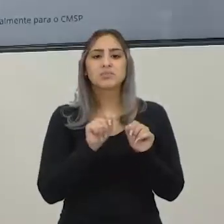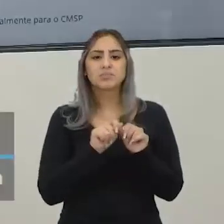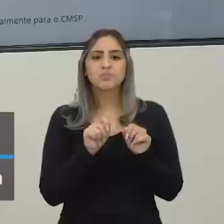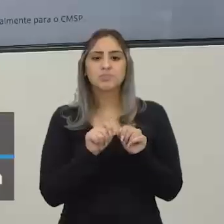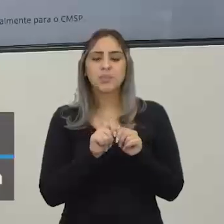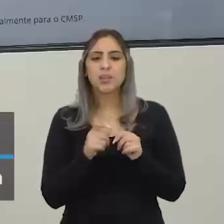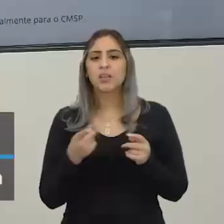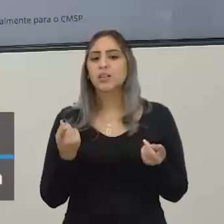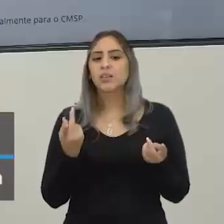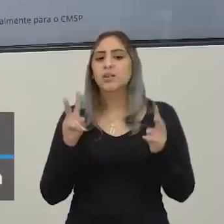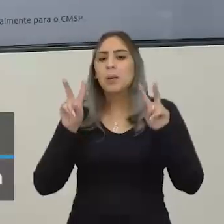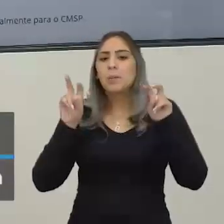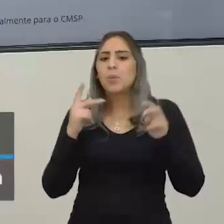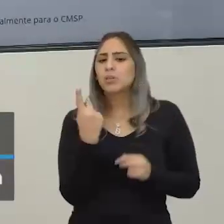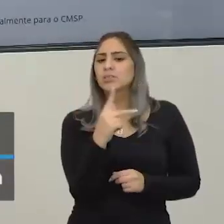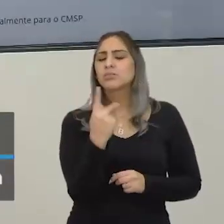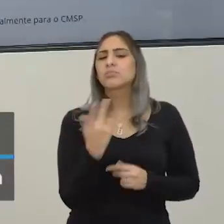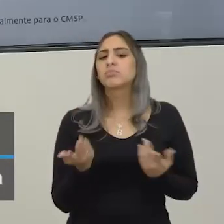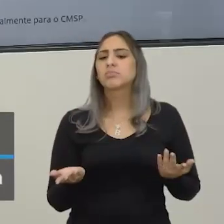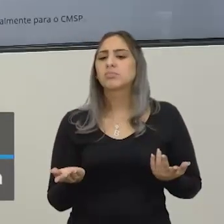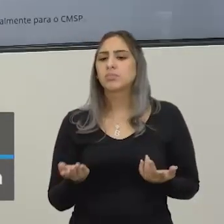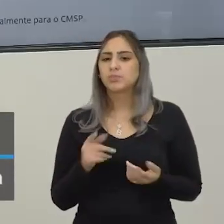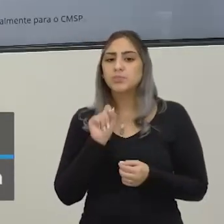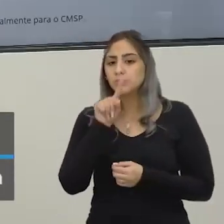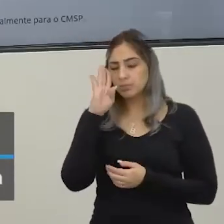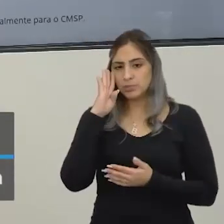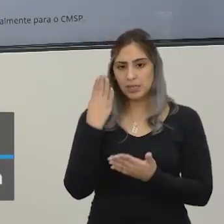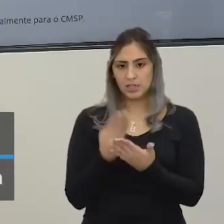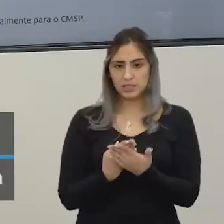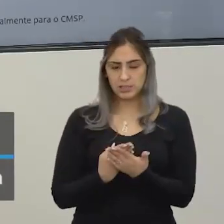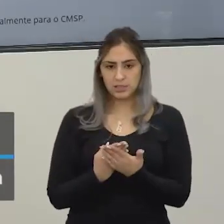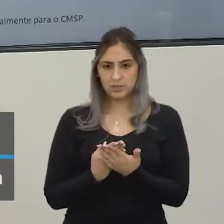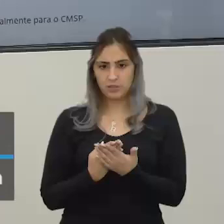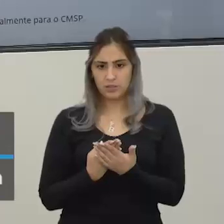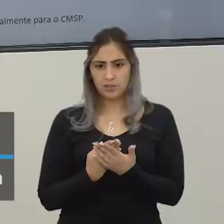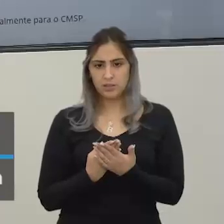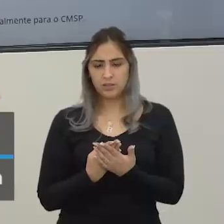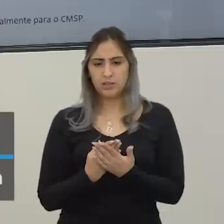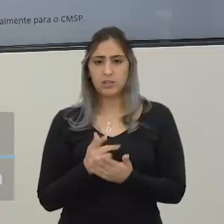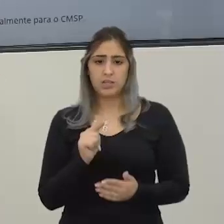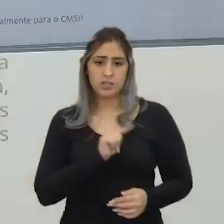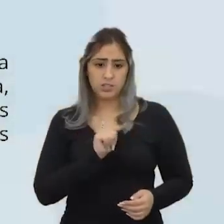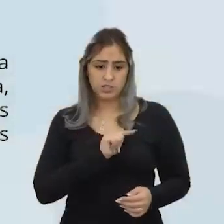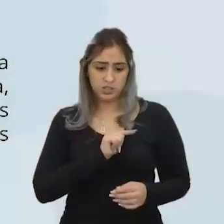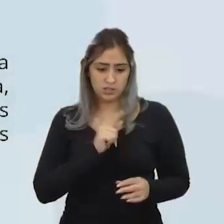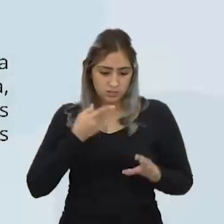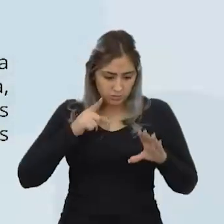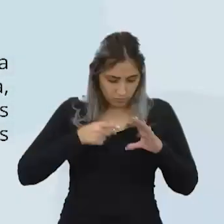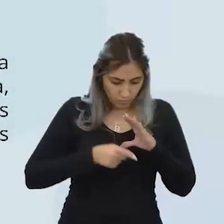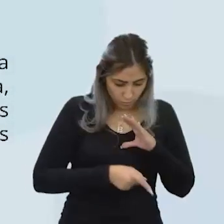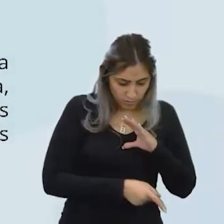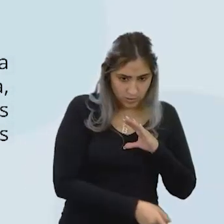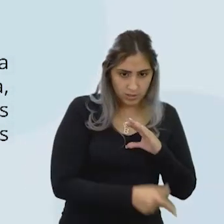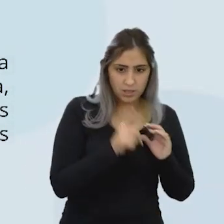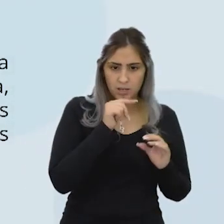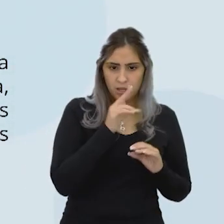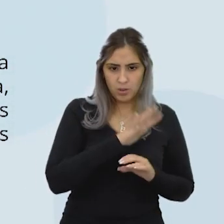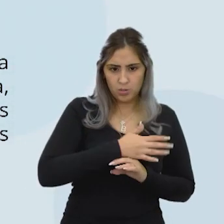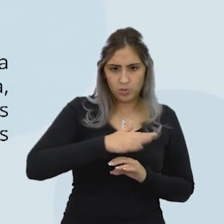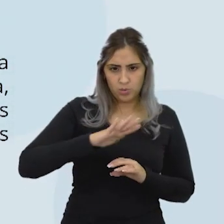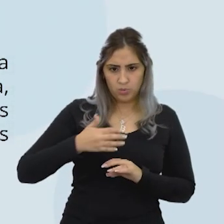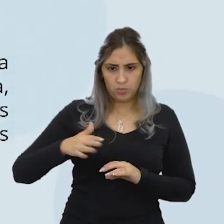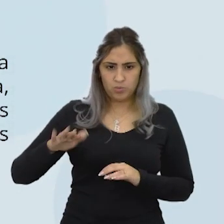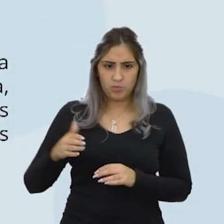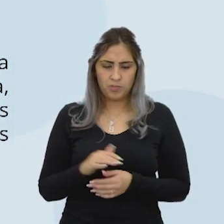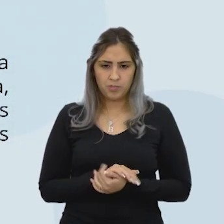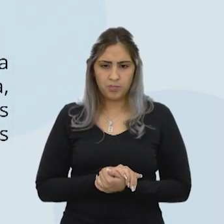a hipótese deles? Eles acreditavam, então, que havia um oceano primitivo, que a gente viu, né, Giba,